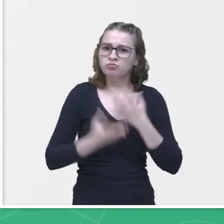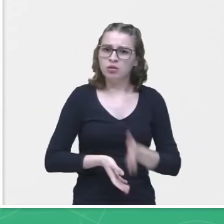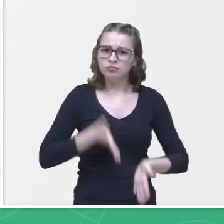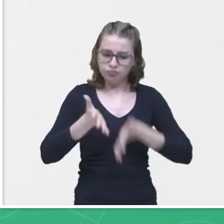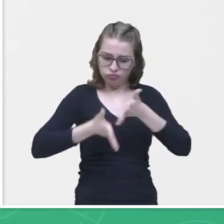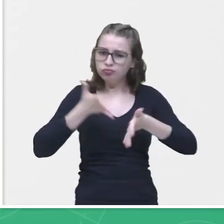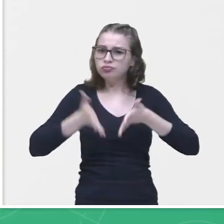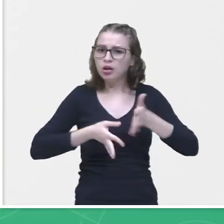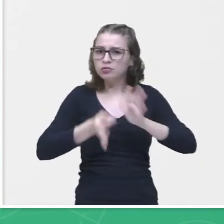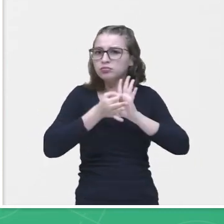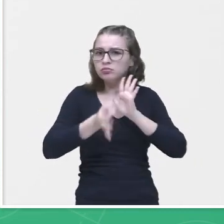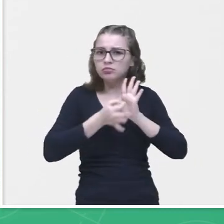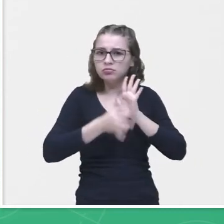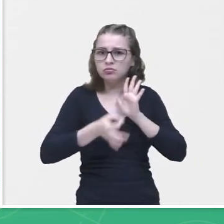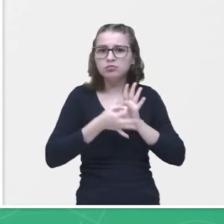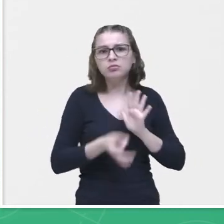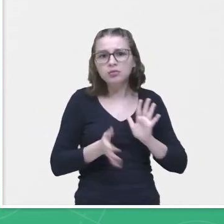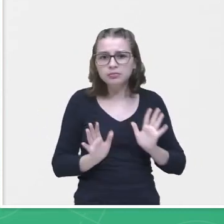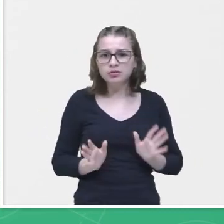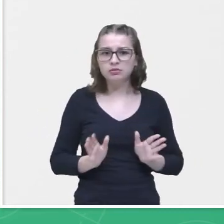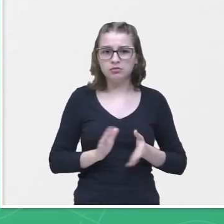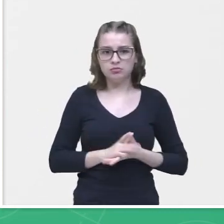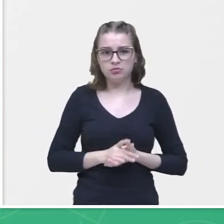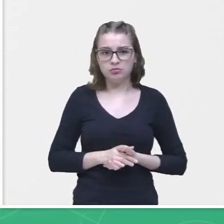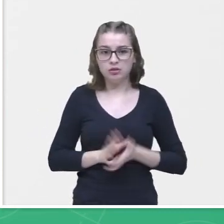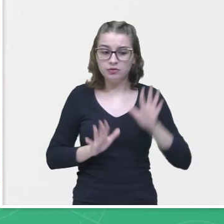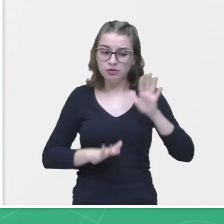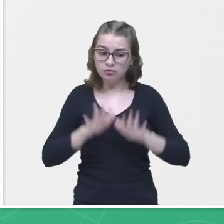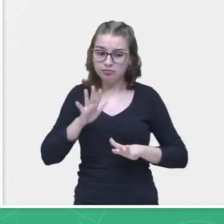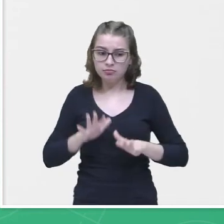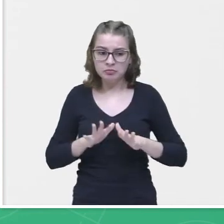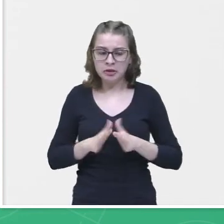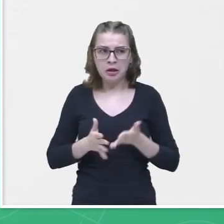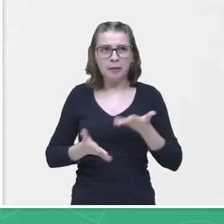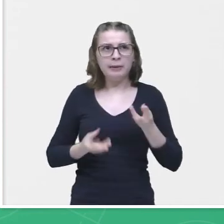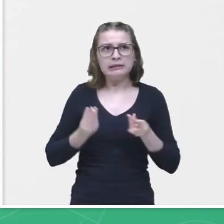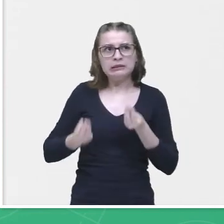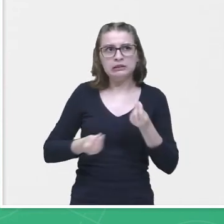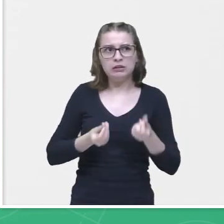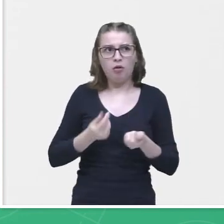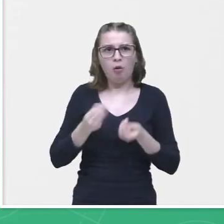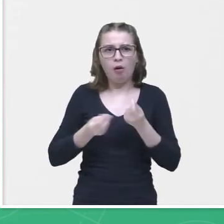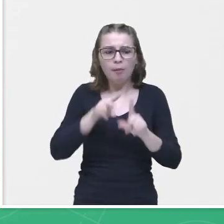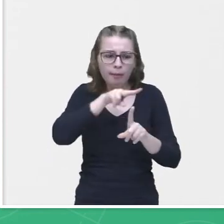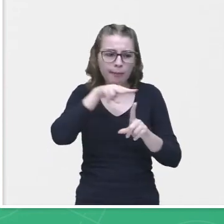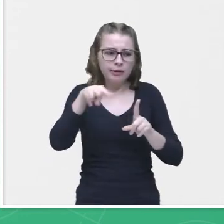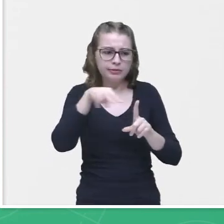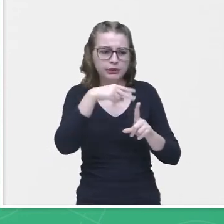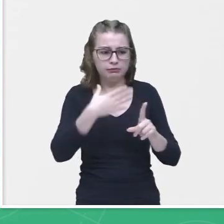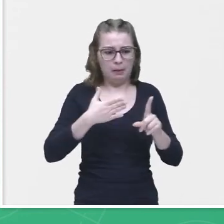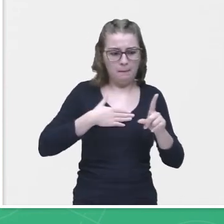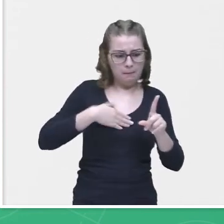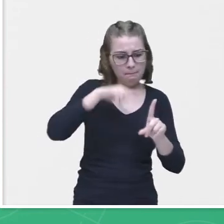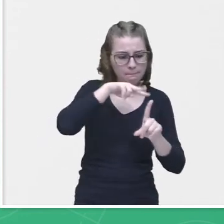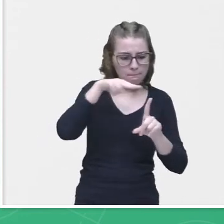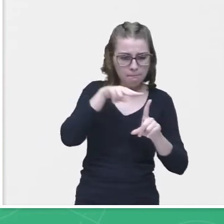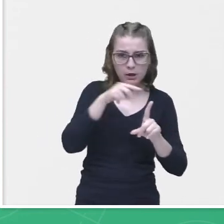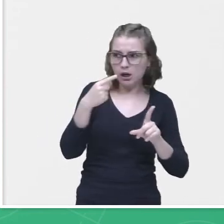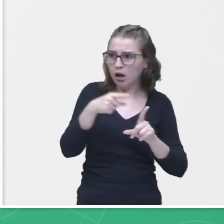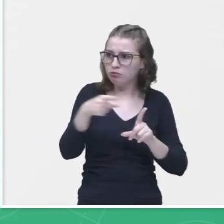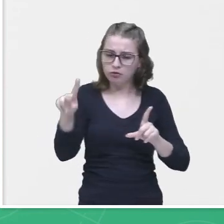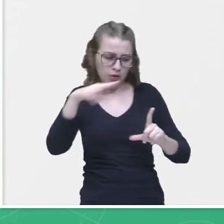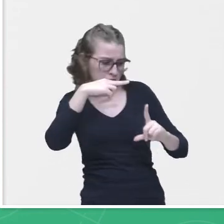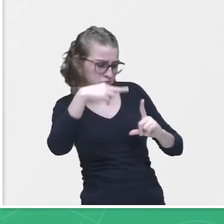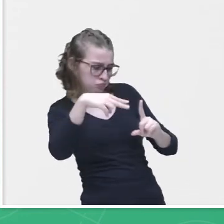verdade? É o direito de eu me expressar. Independe de como eu vejo ou alguém vê. É isso. É poder votar em